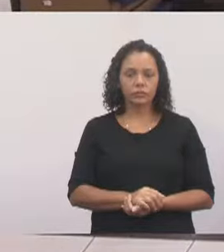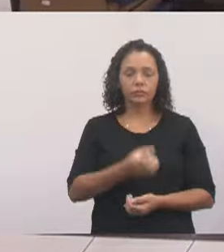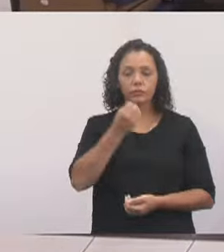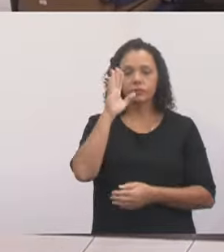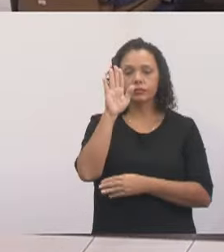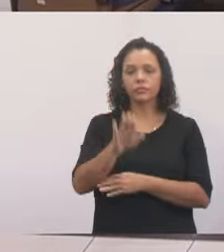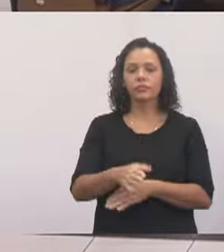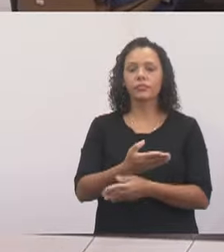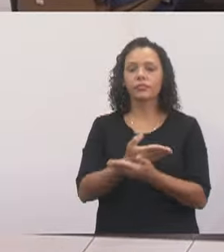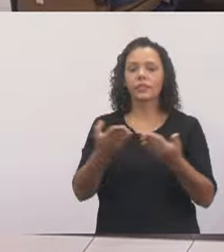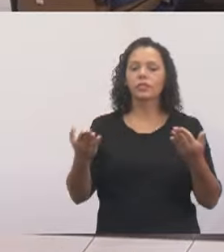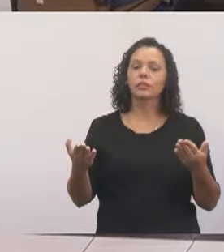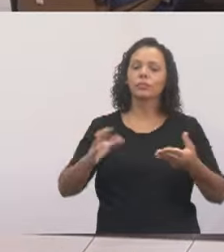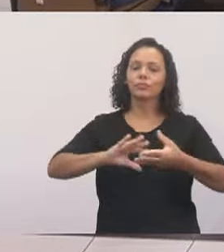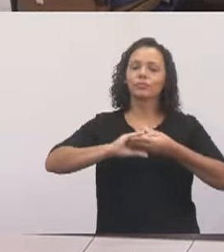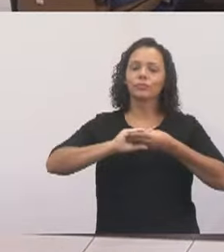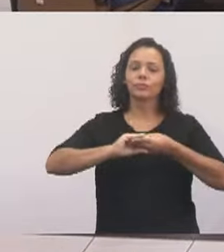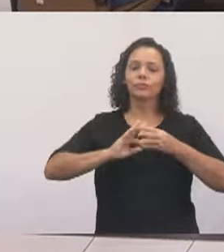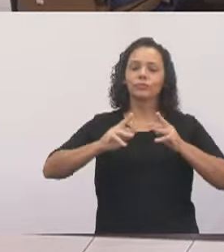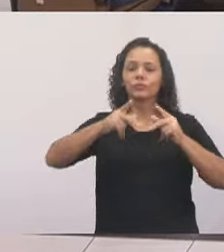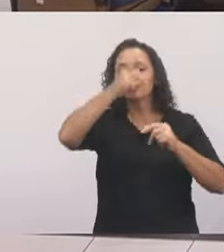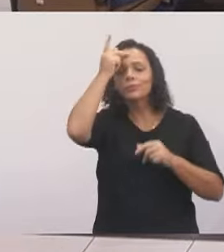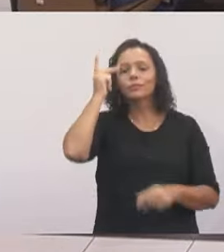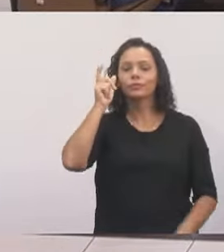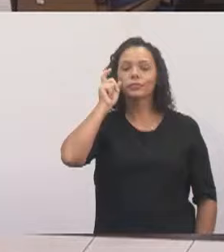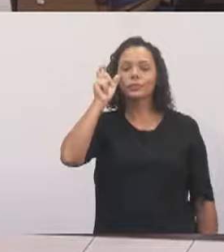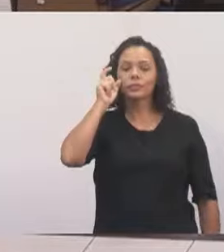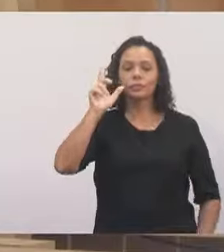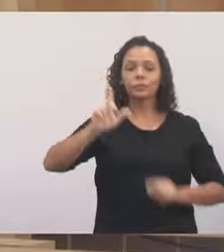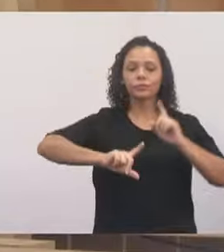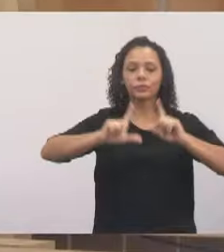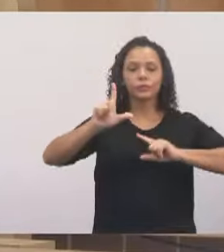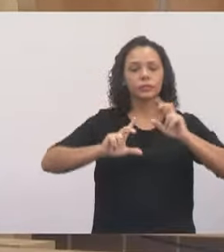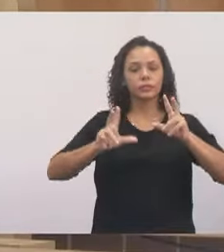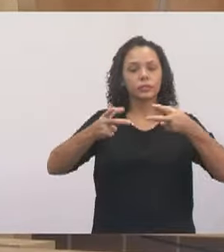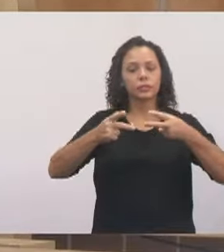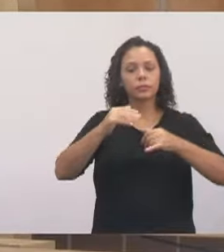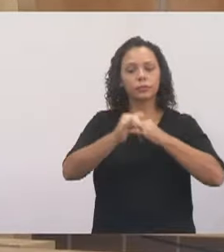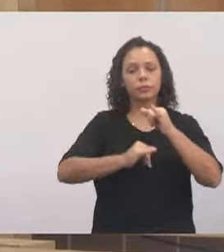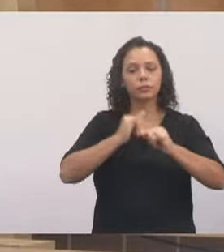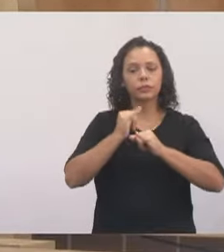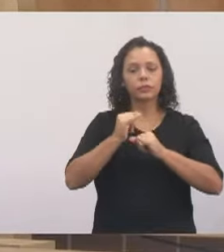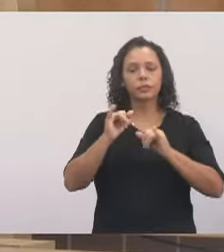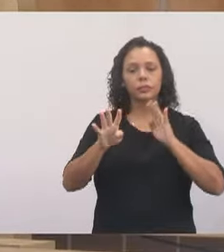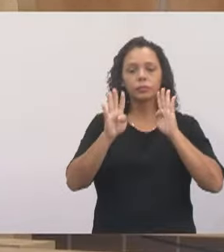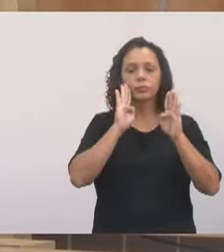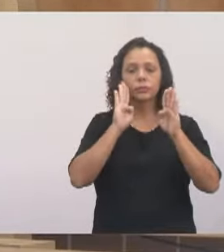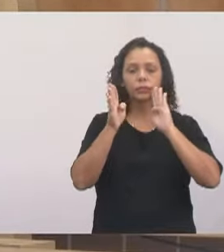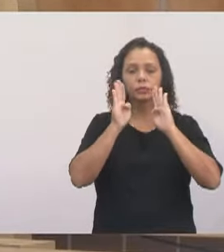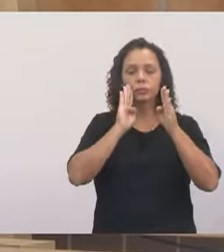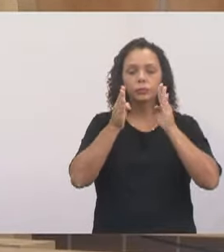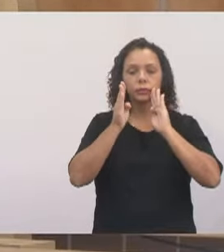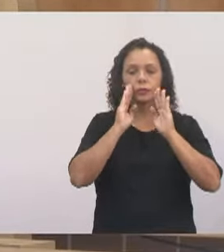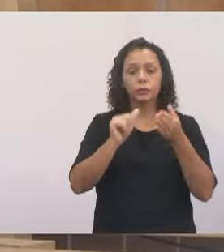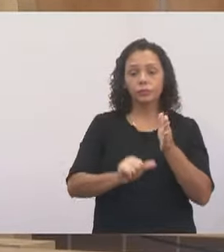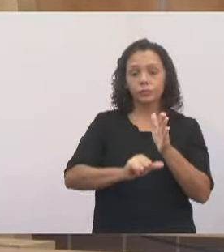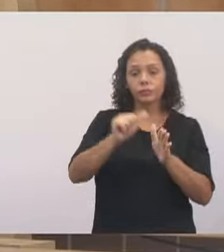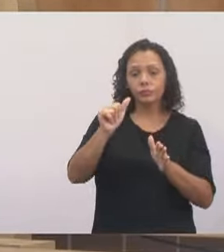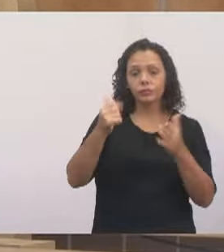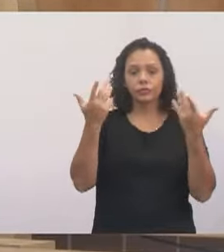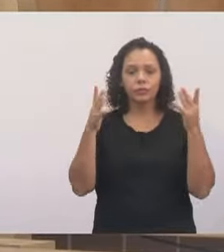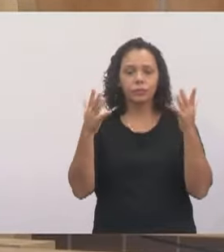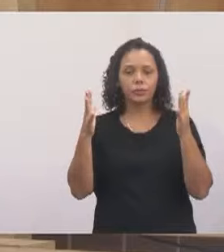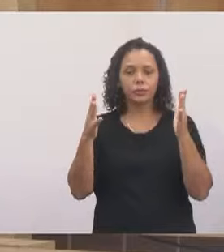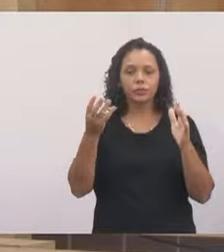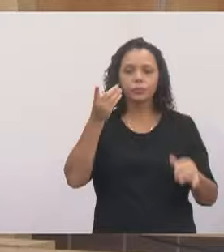Boa tarde a todos. Quero aqui cumprimentar a todo que nos assiste ao vivo pela TV Câmara, os internautas, no Facebook. Primeiramente, quero